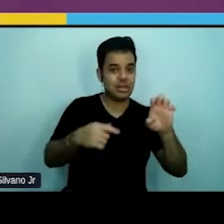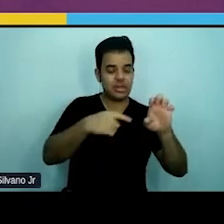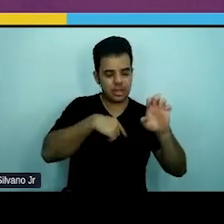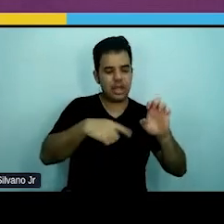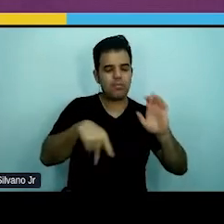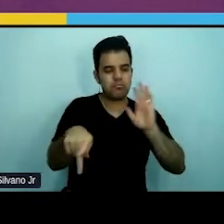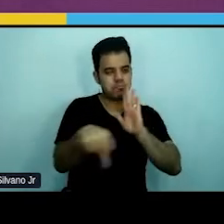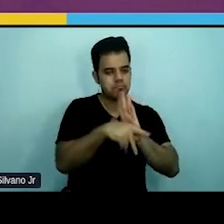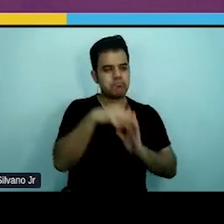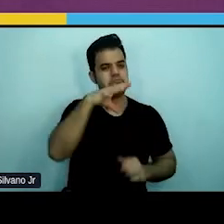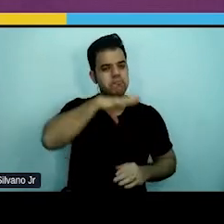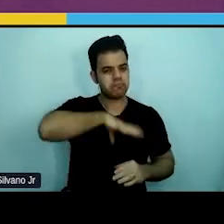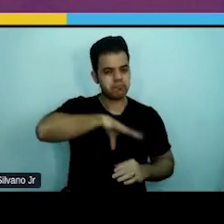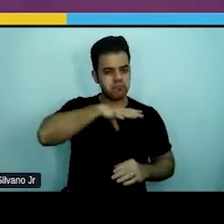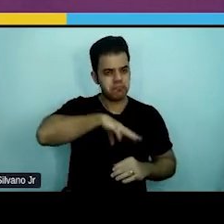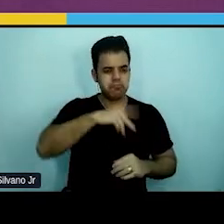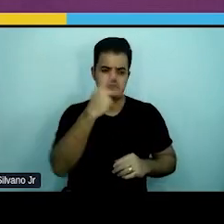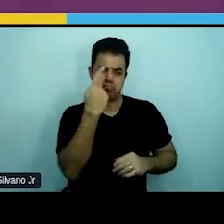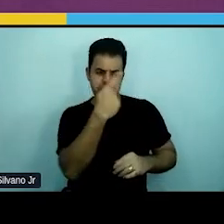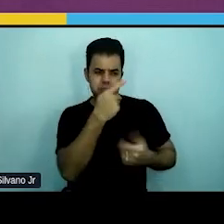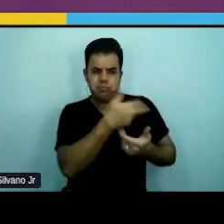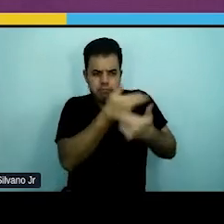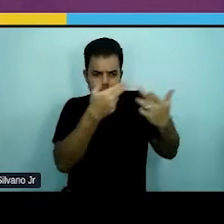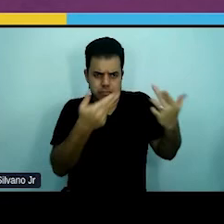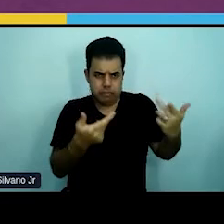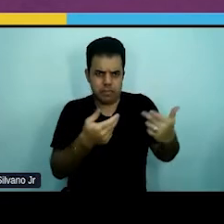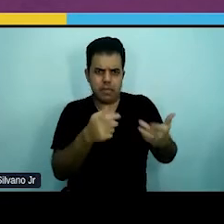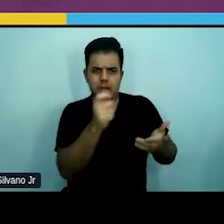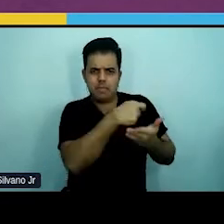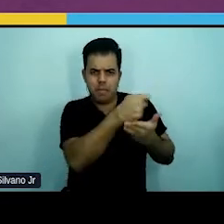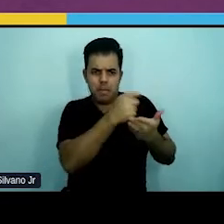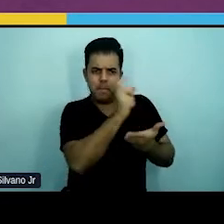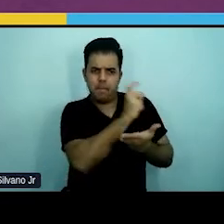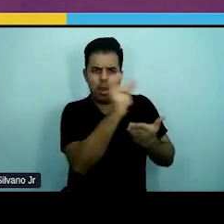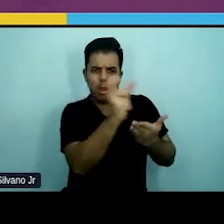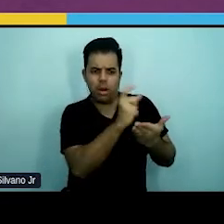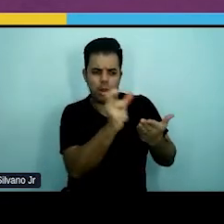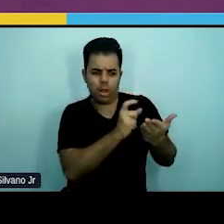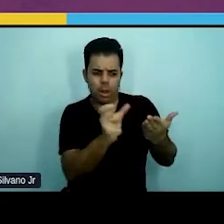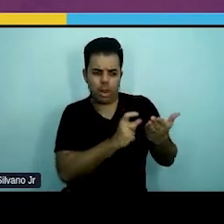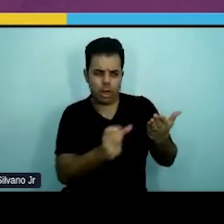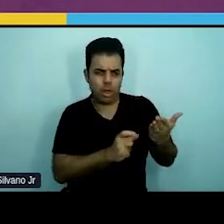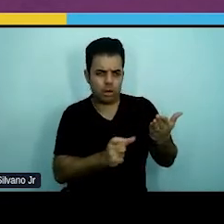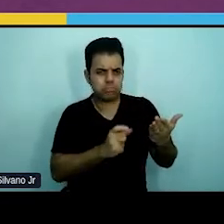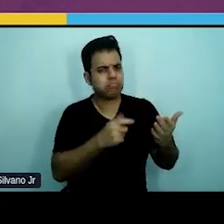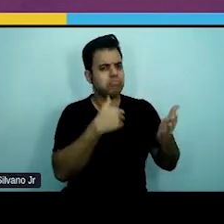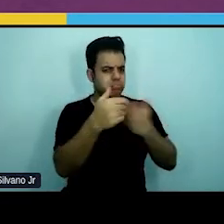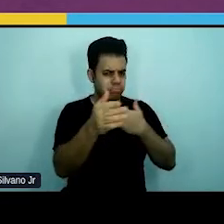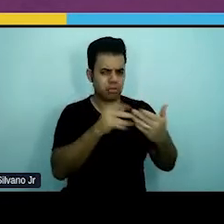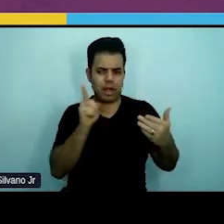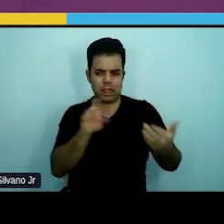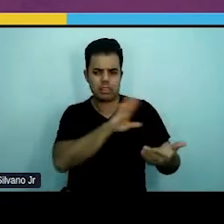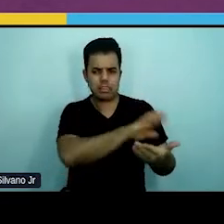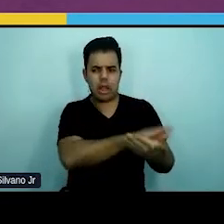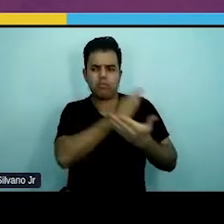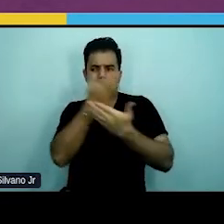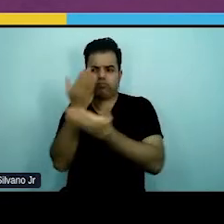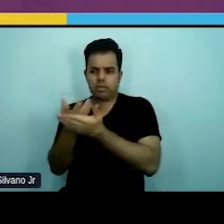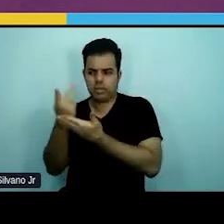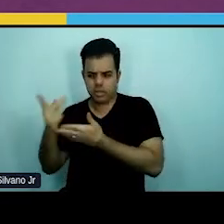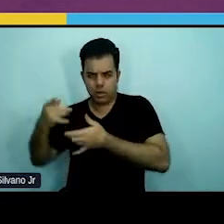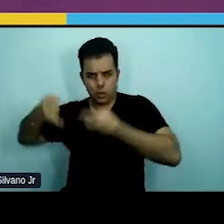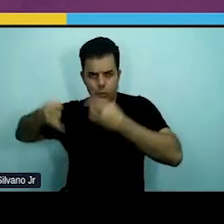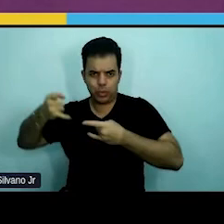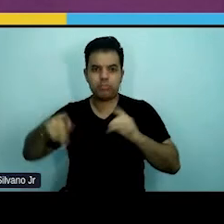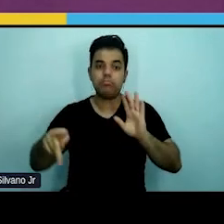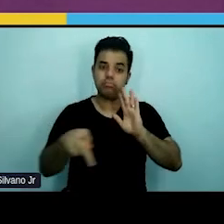texto, tá? Que seria a língua fonte, né? Que você vai entregar o texto na língua fonte que você quer entregar para a máquina traduzir. E aí, nesse nosso exemplo,